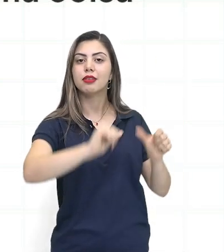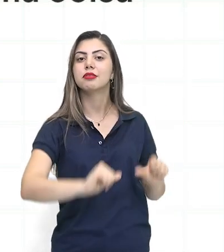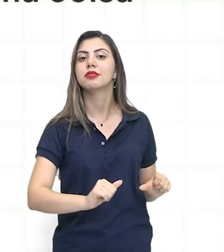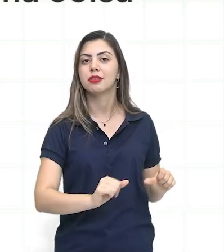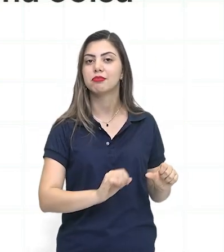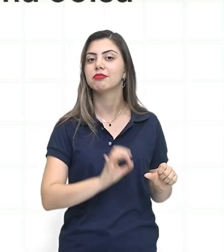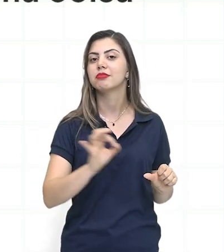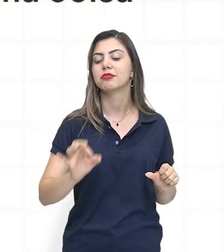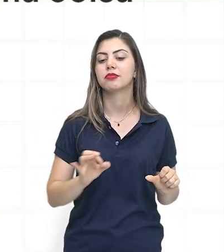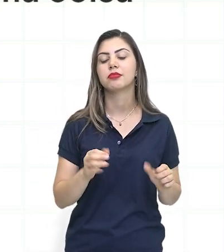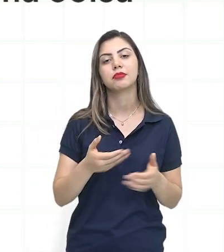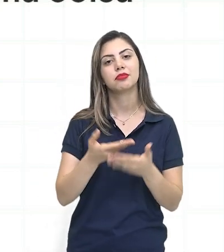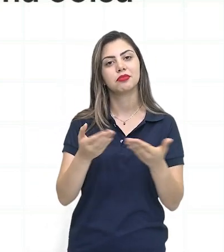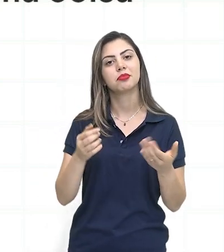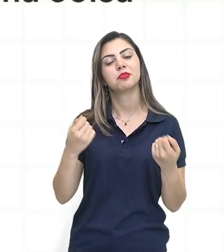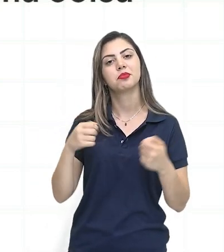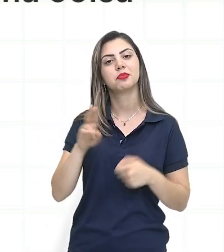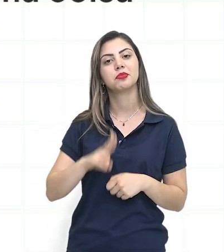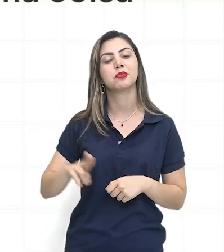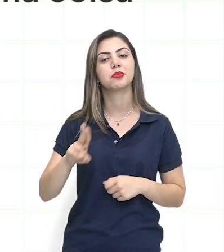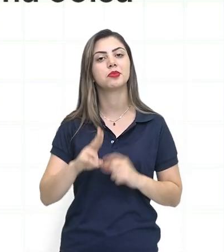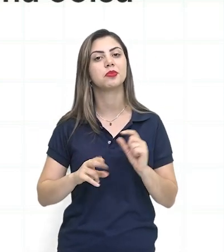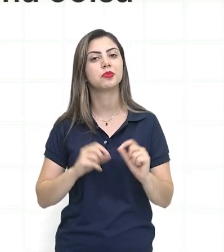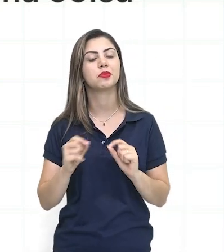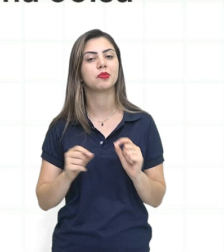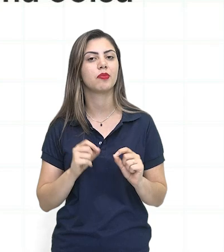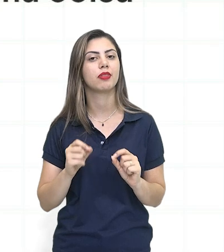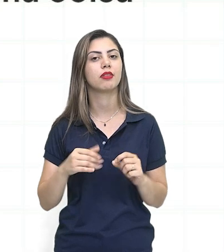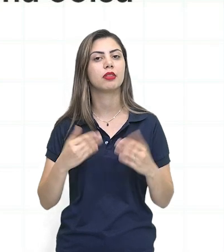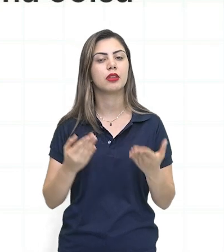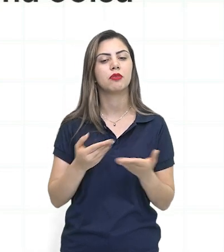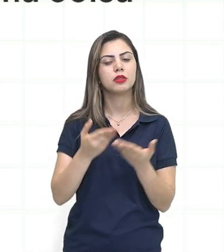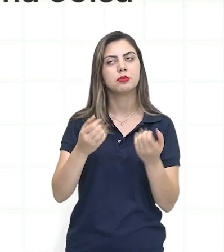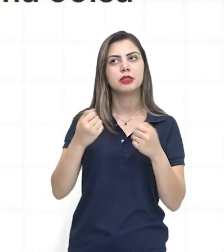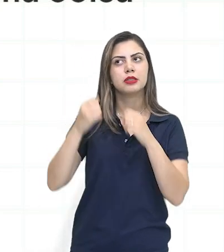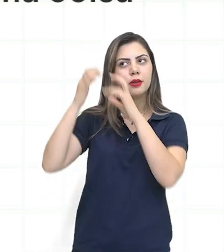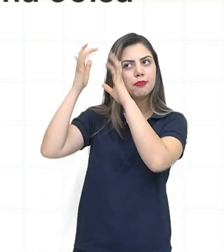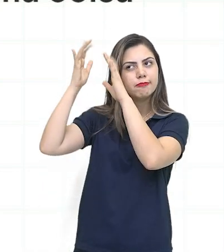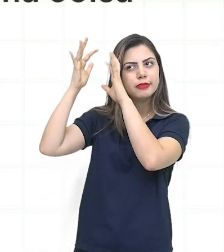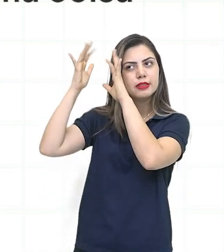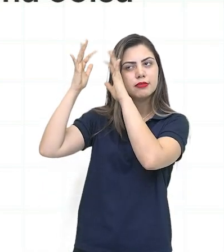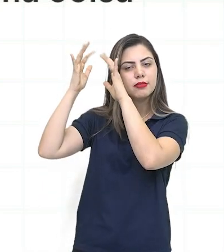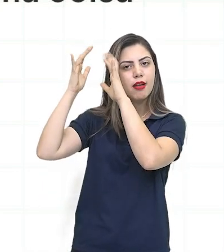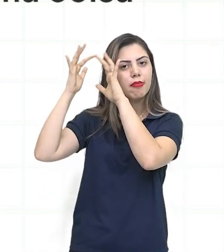Você precisa utilizar aqui o pensamento